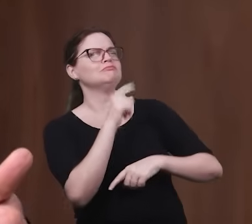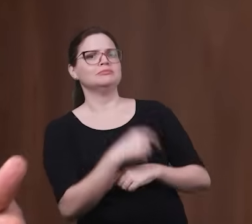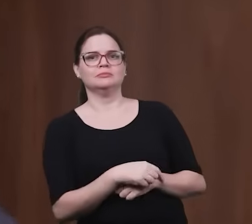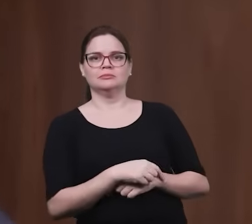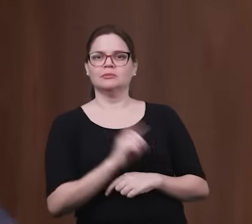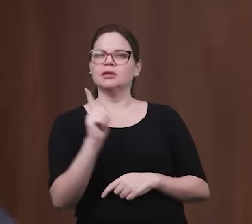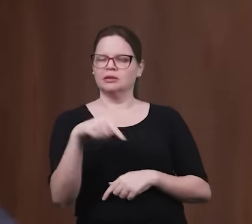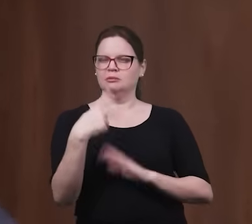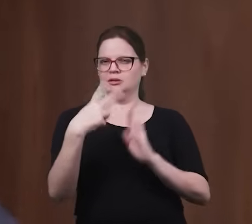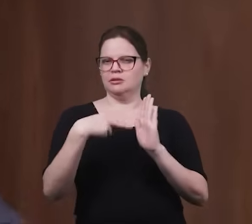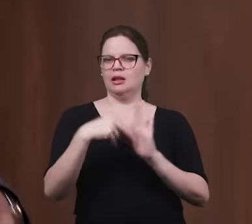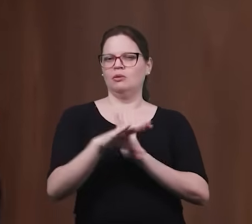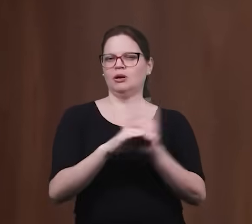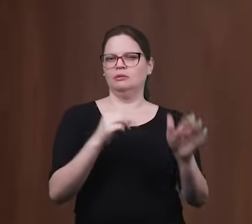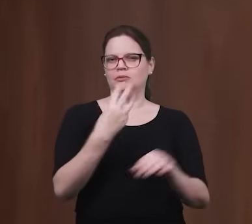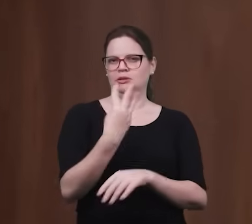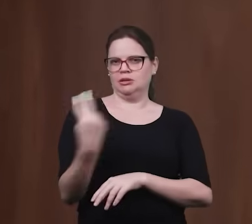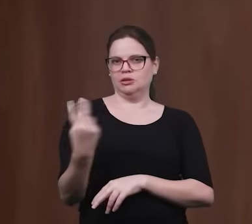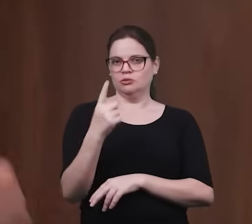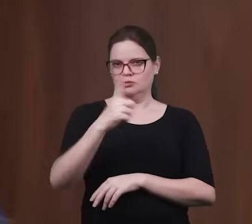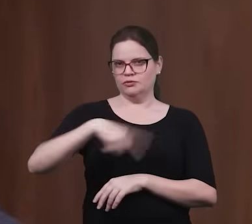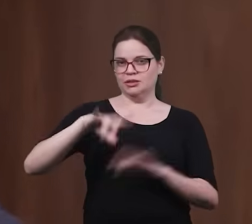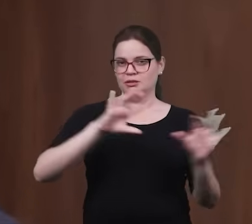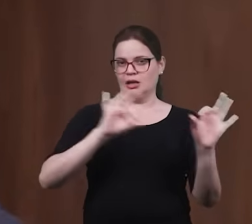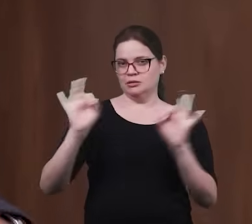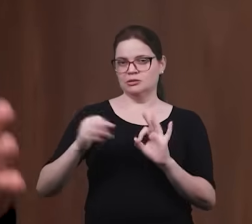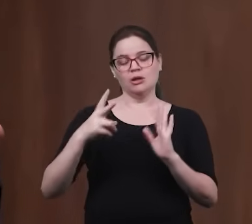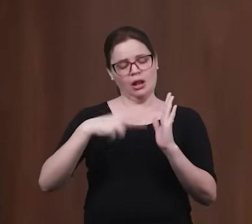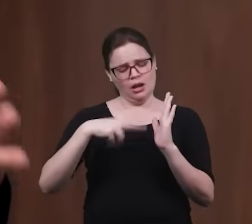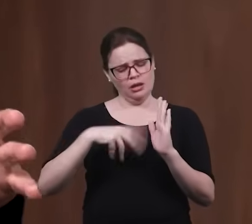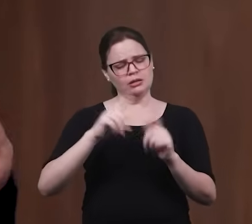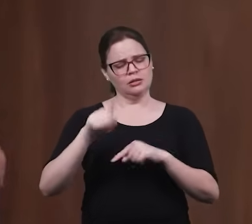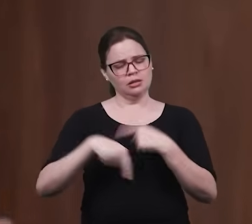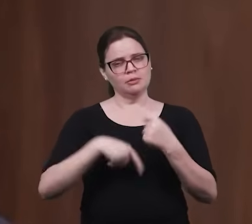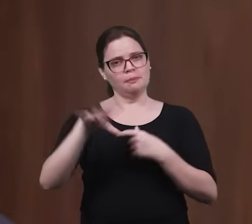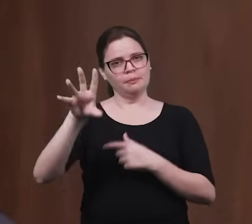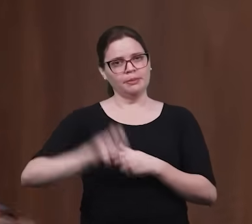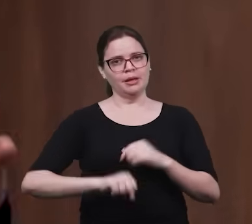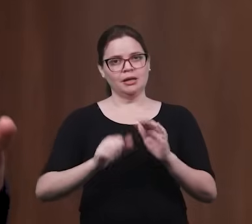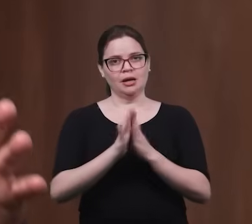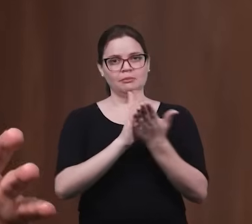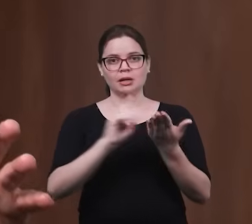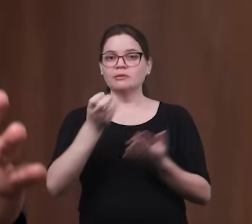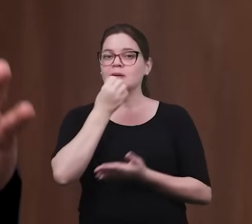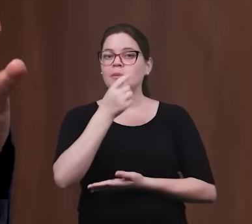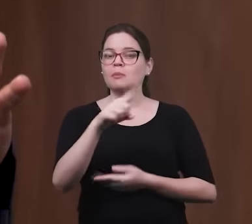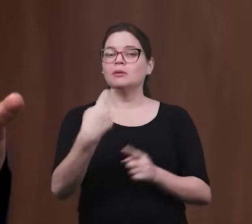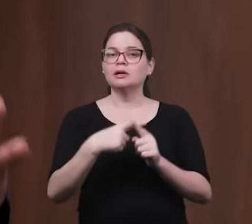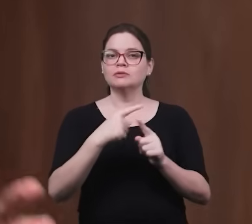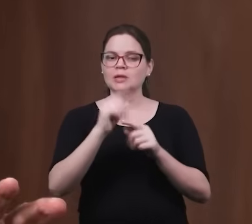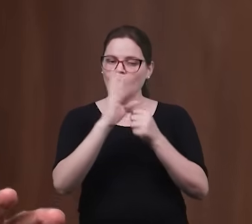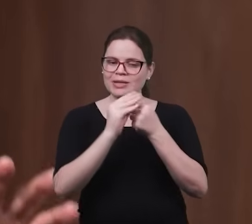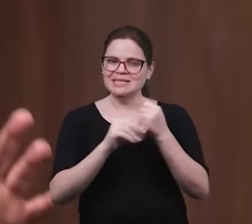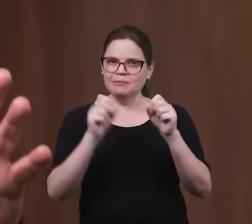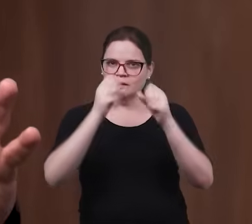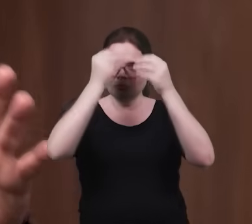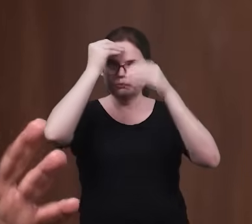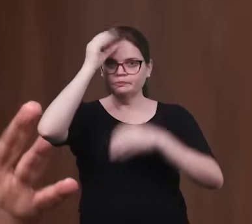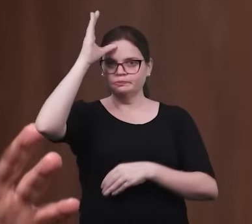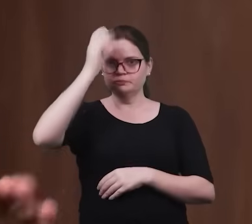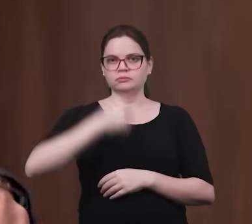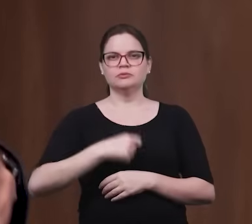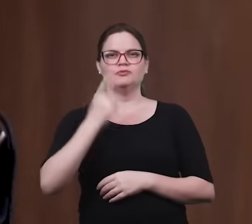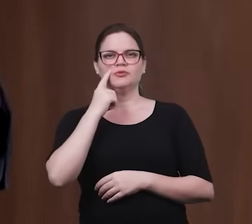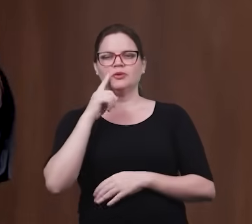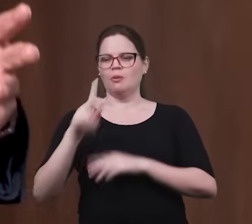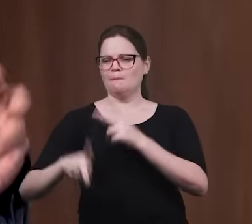os irmãos podem ler depois. Os jovens que estão participando conosco podem ir na palavra, até é bom, porque amplia o conhecimento. Começaram